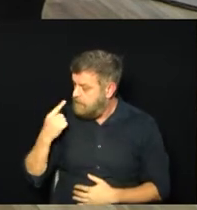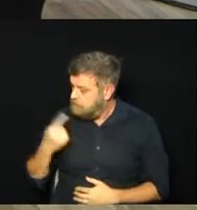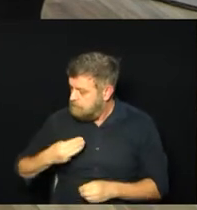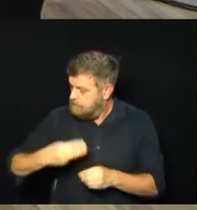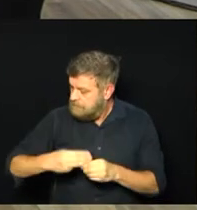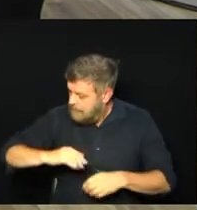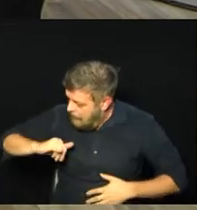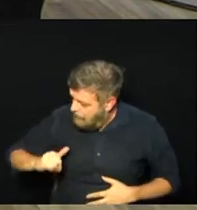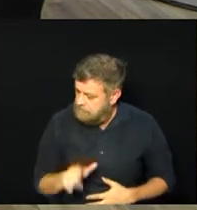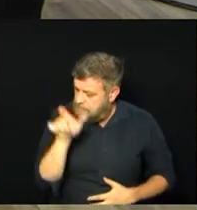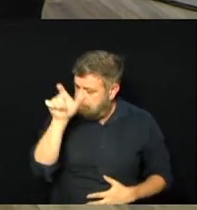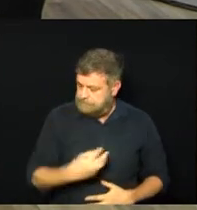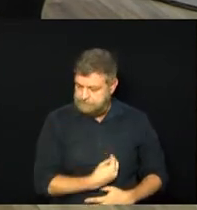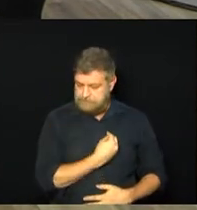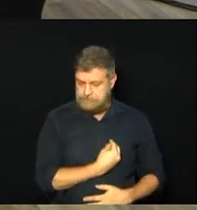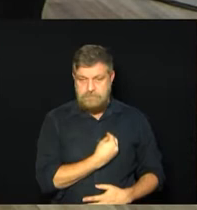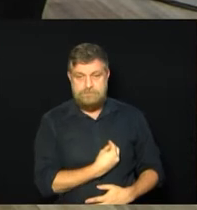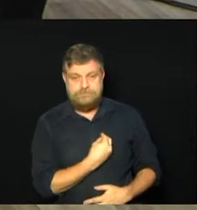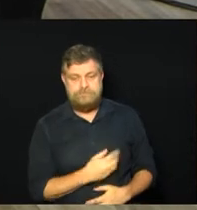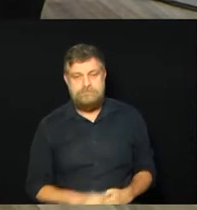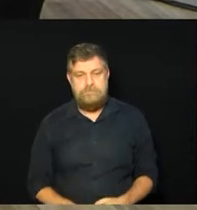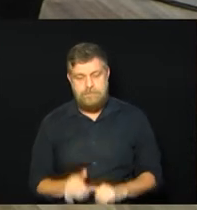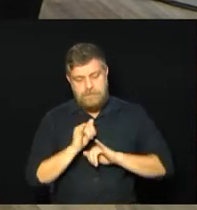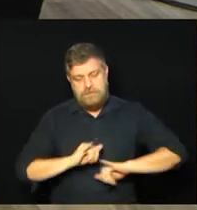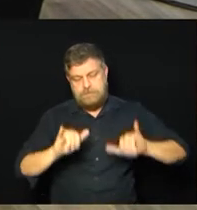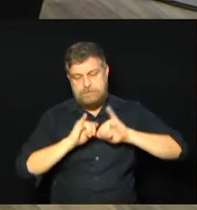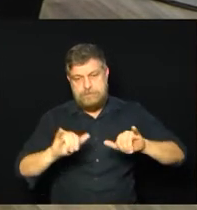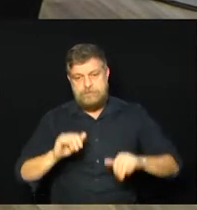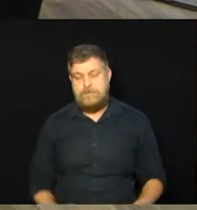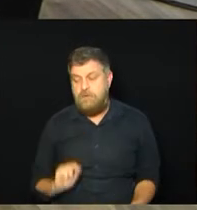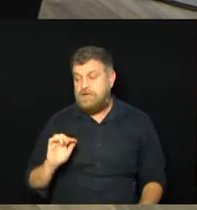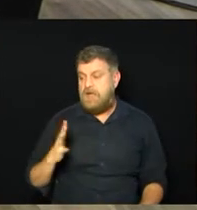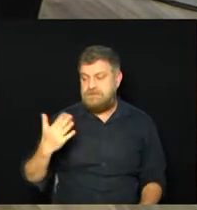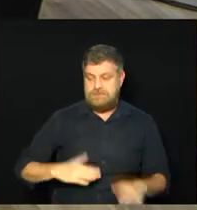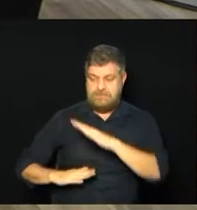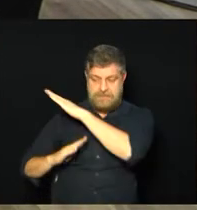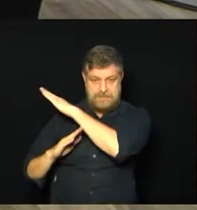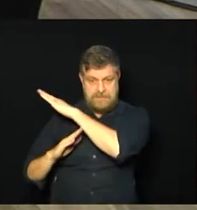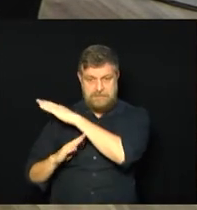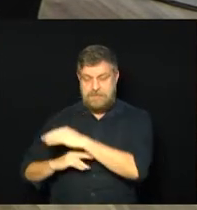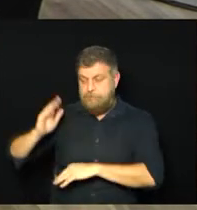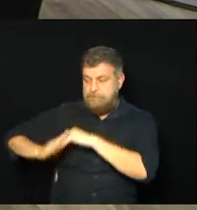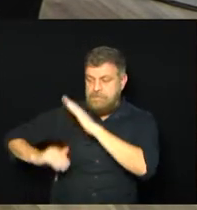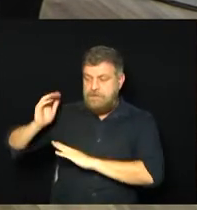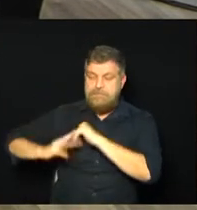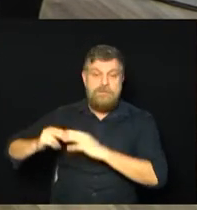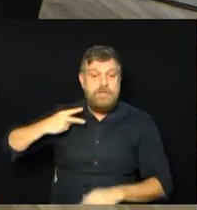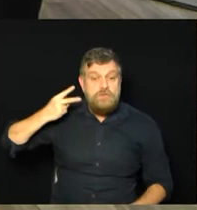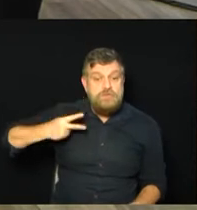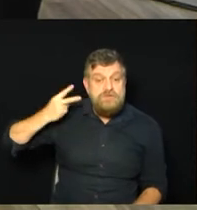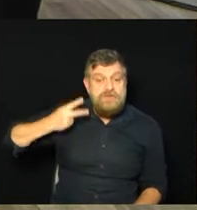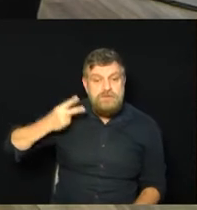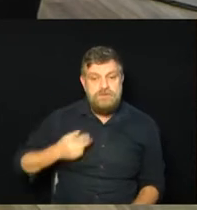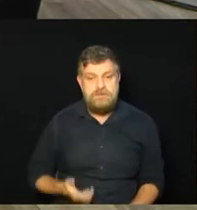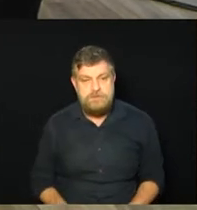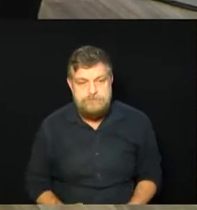quero aproveitar sua presença nos nossos estúdios para falarmos das notícias do Legislativo, do que acontece na Câmara de Campinas. E